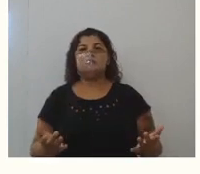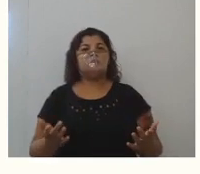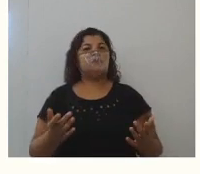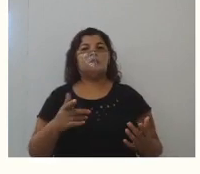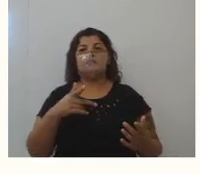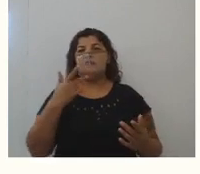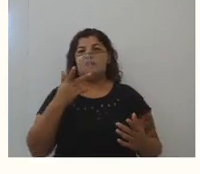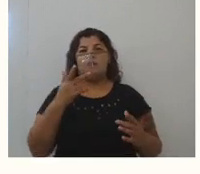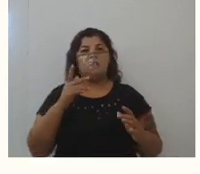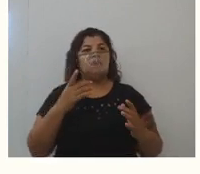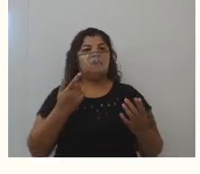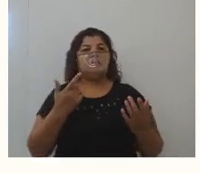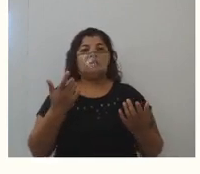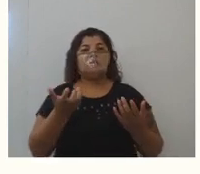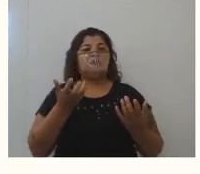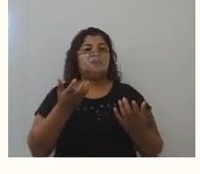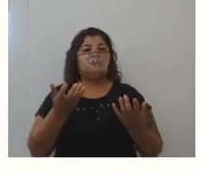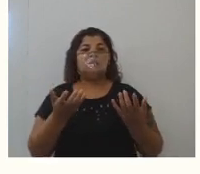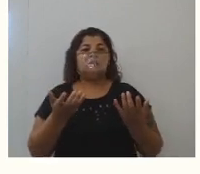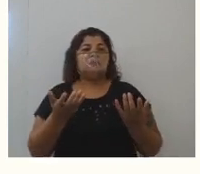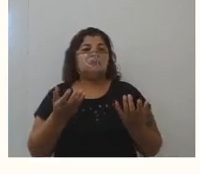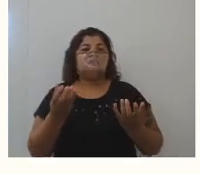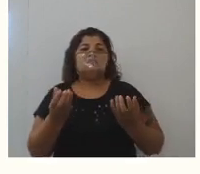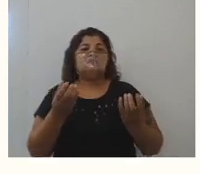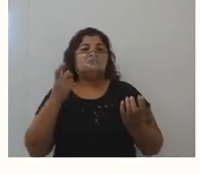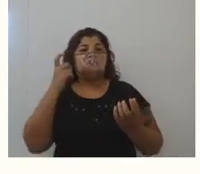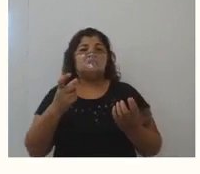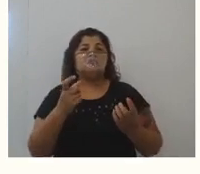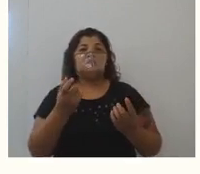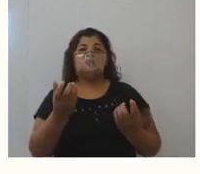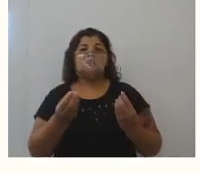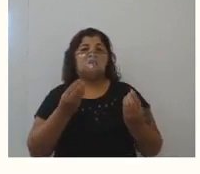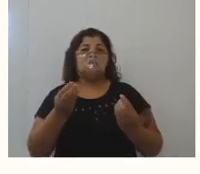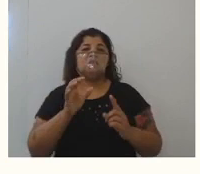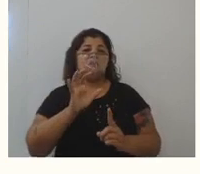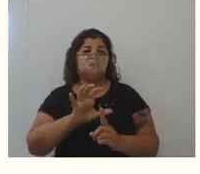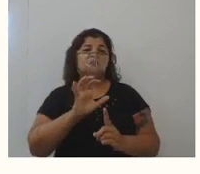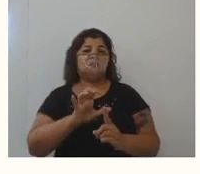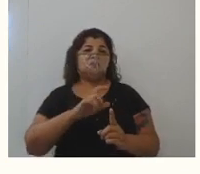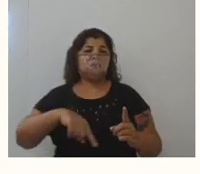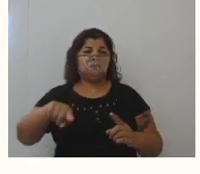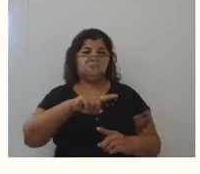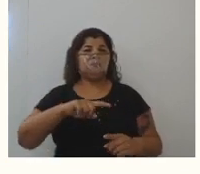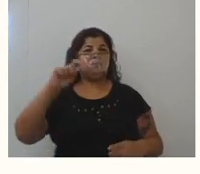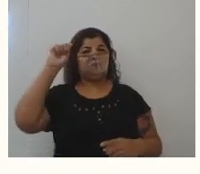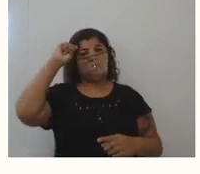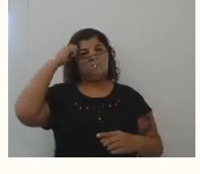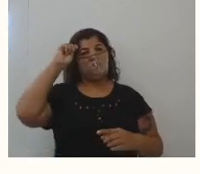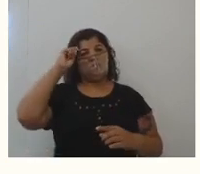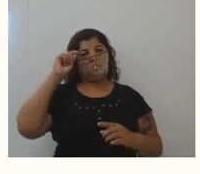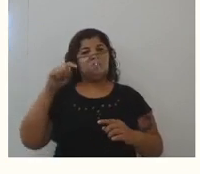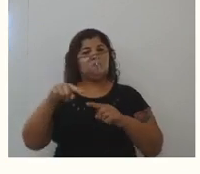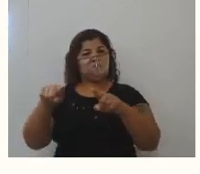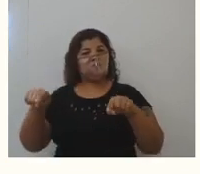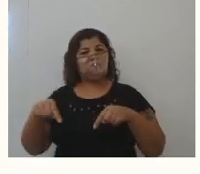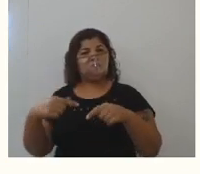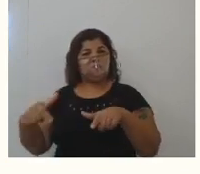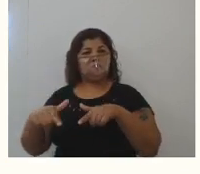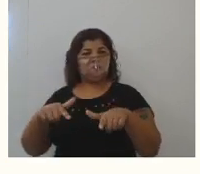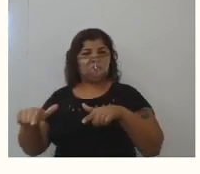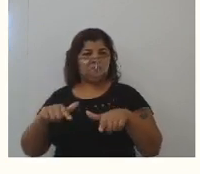medidas para incentivar a presença de pessoas negras no quadro de pessoal. Para todos os níveis